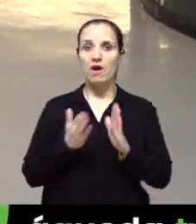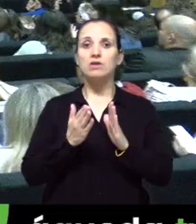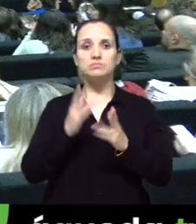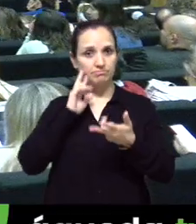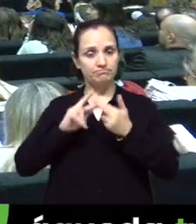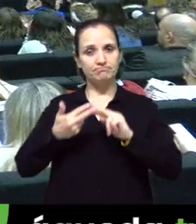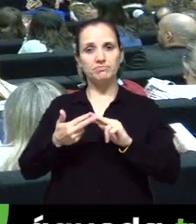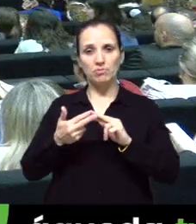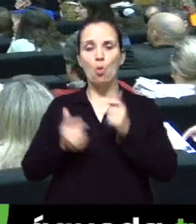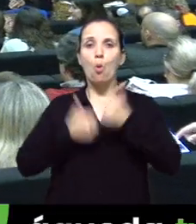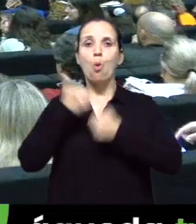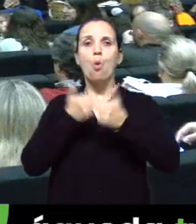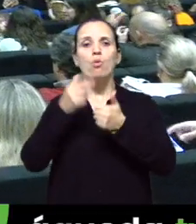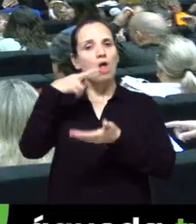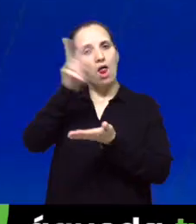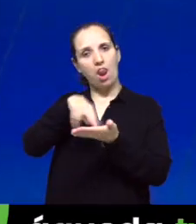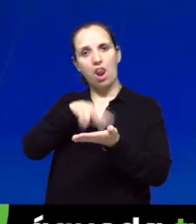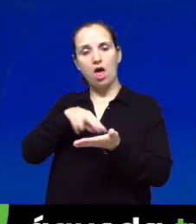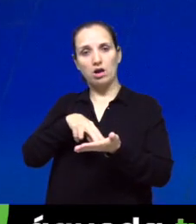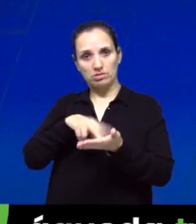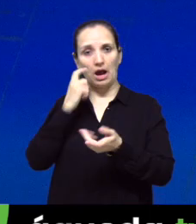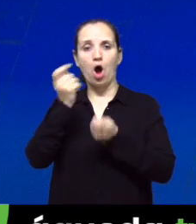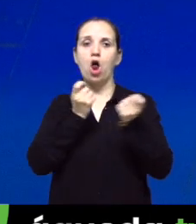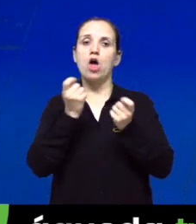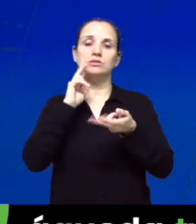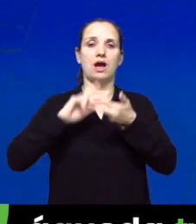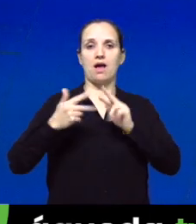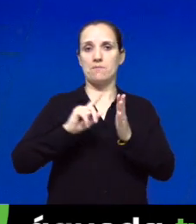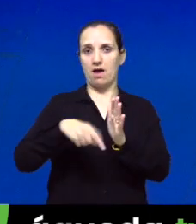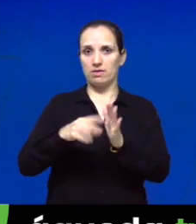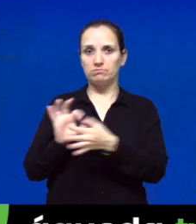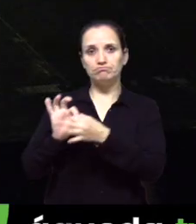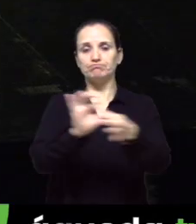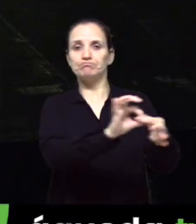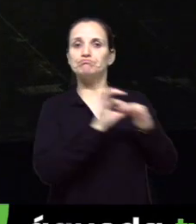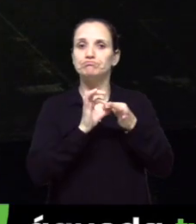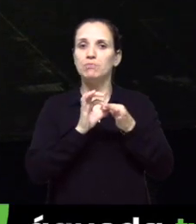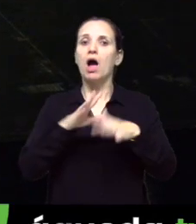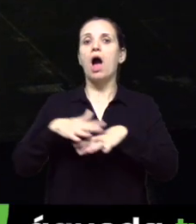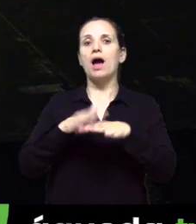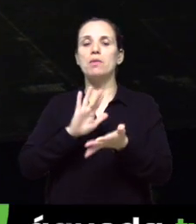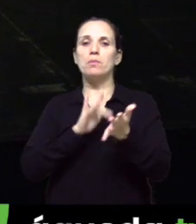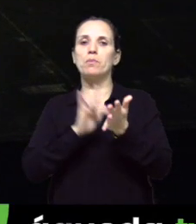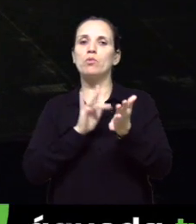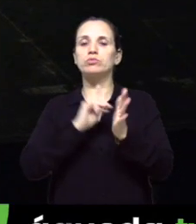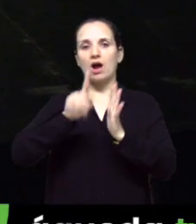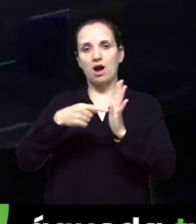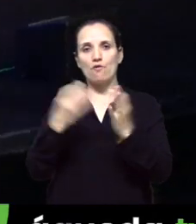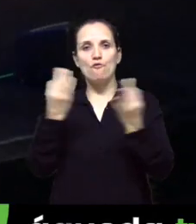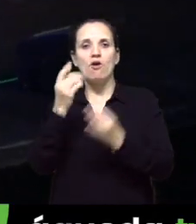fase municipal o concurso intermunicipal de leitura, promovido pelo município de Águeda em parceria com a Rede de Bibliotecas de